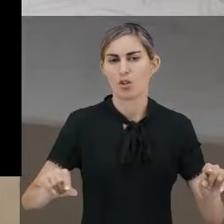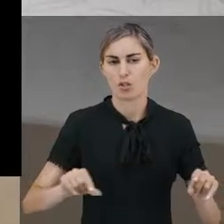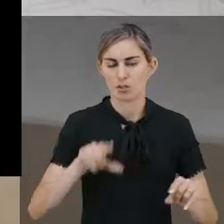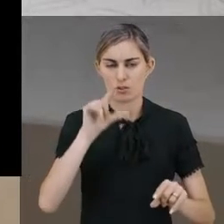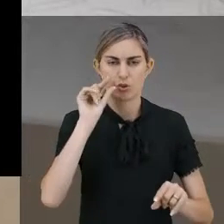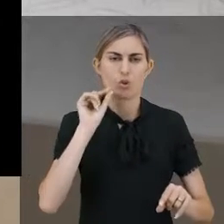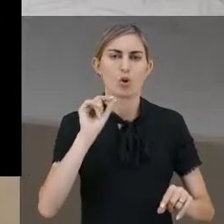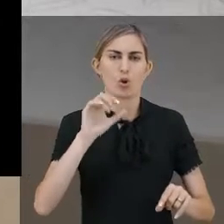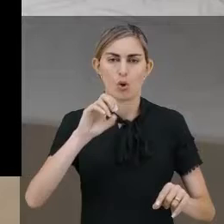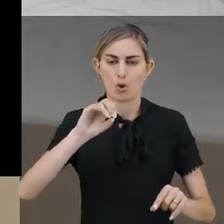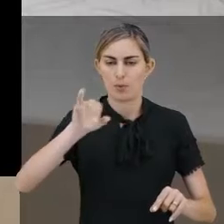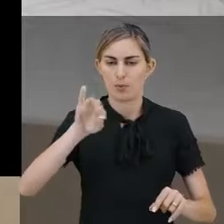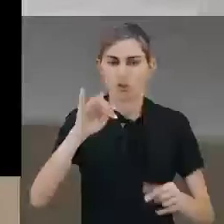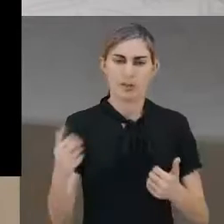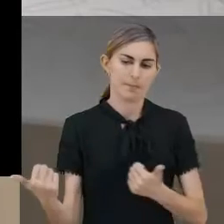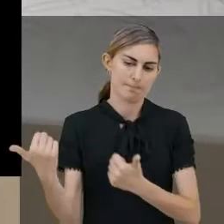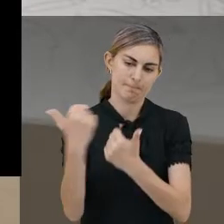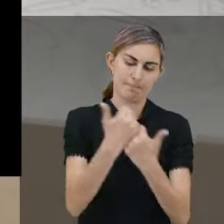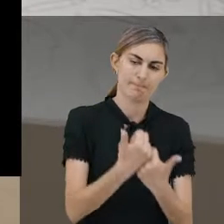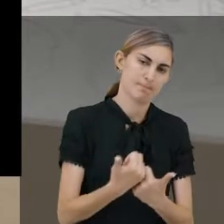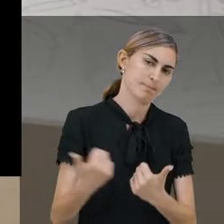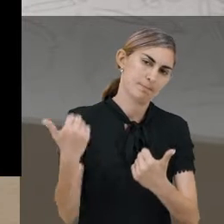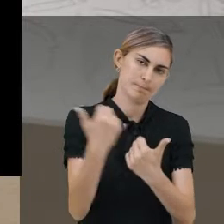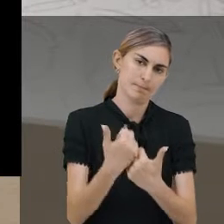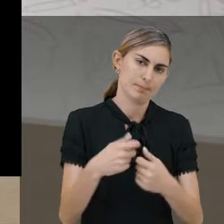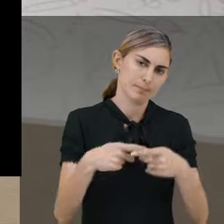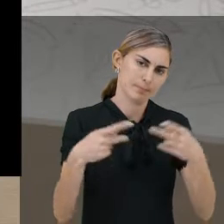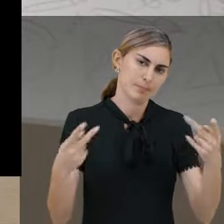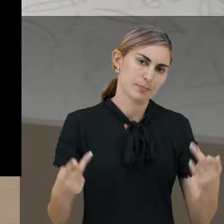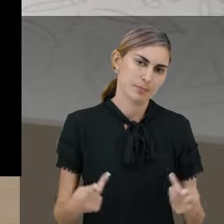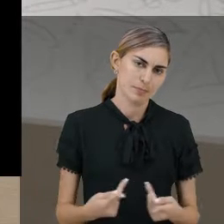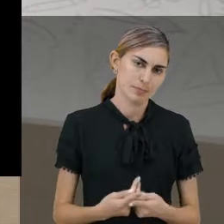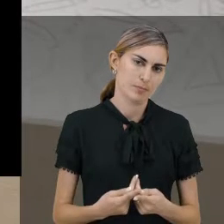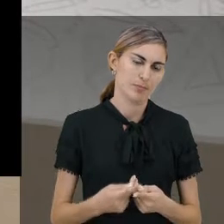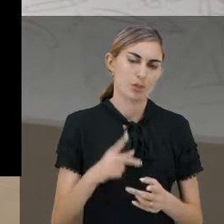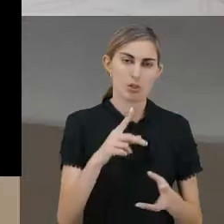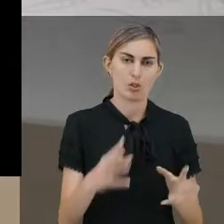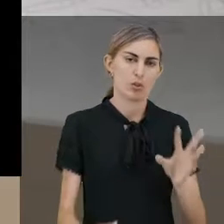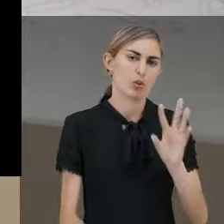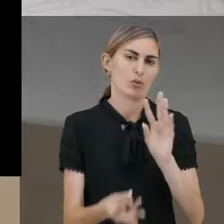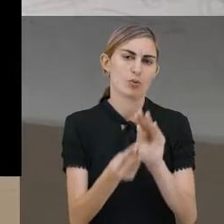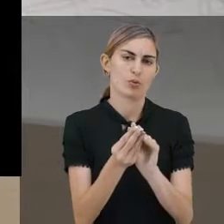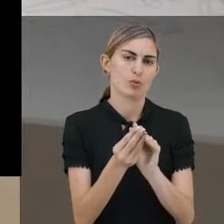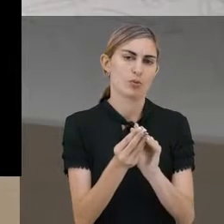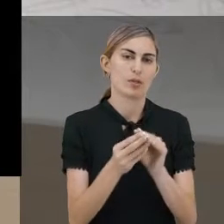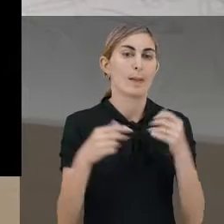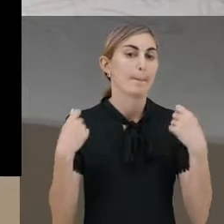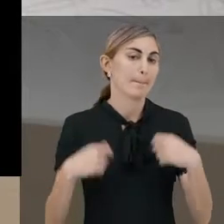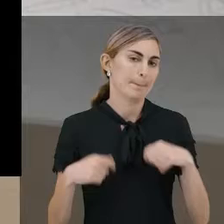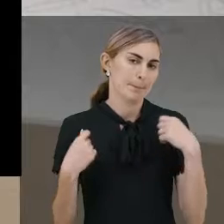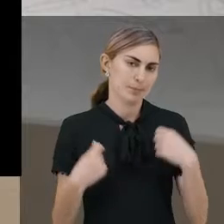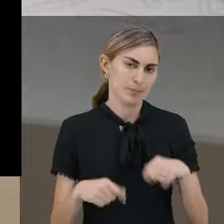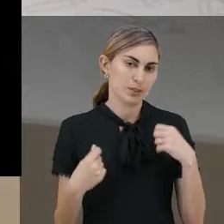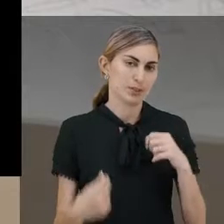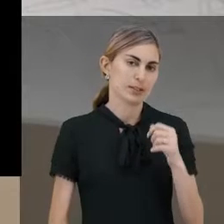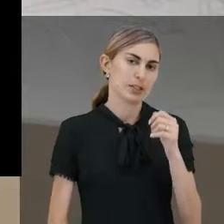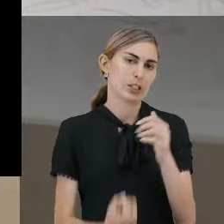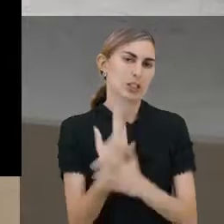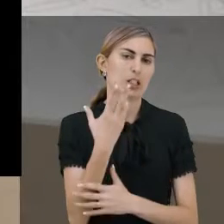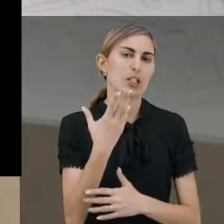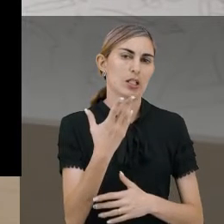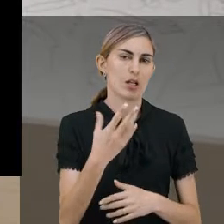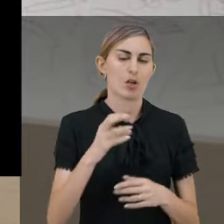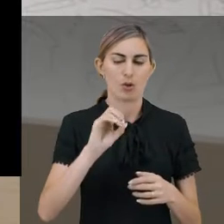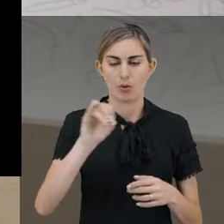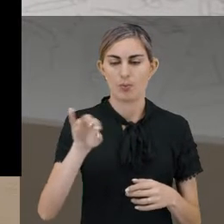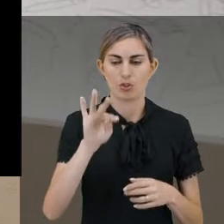instanciado um objeto repositório pratos. Para incluirmos um prato, é preciso criar o